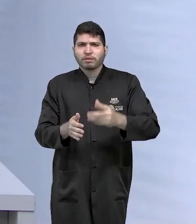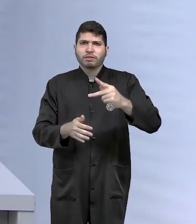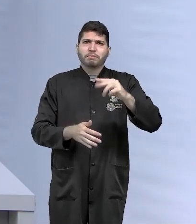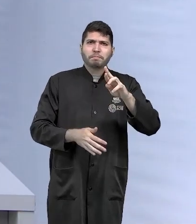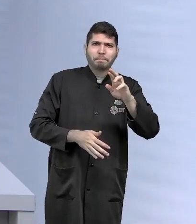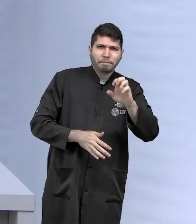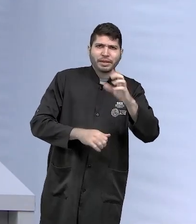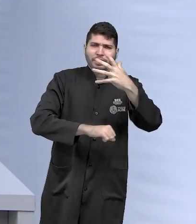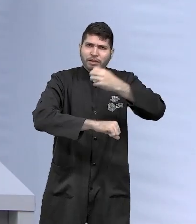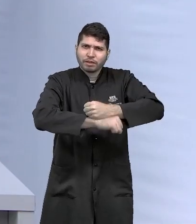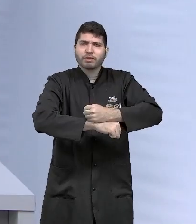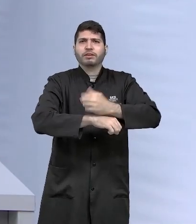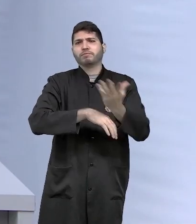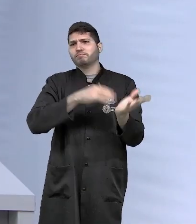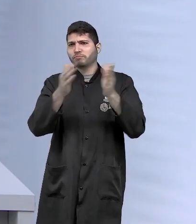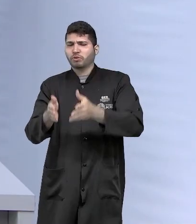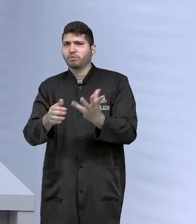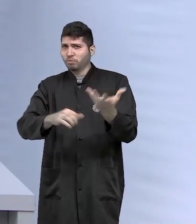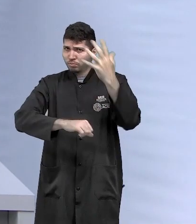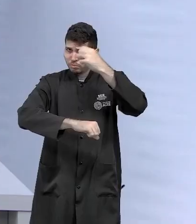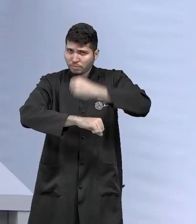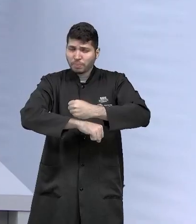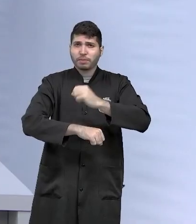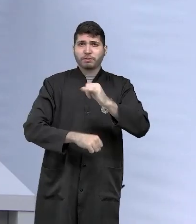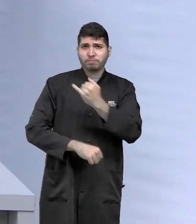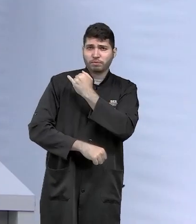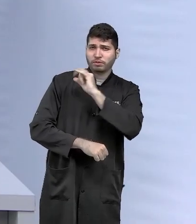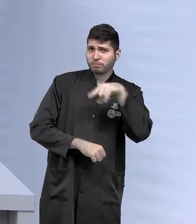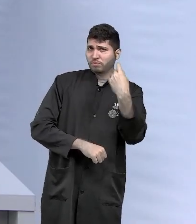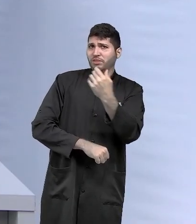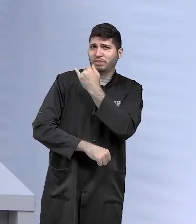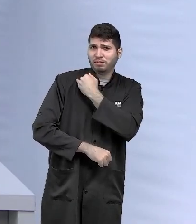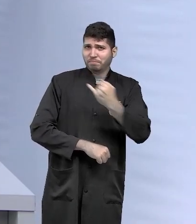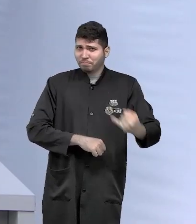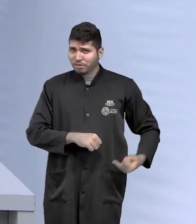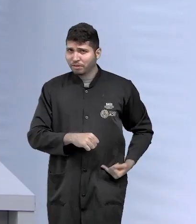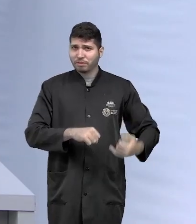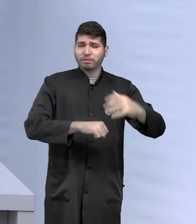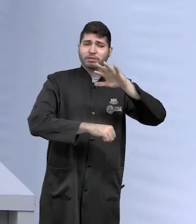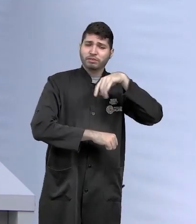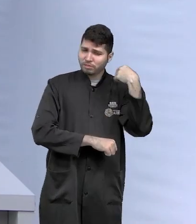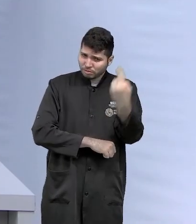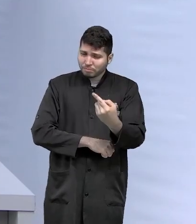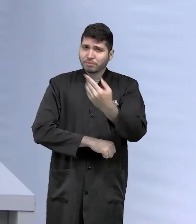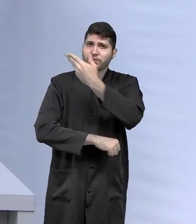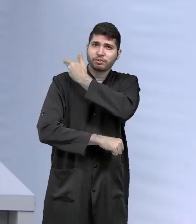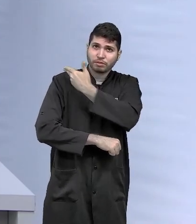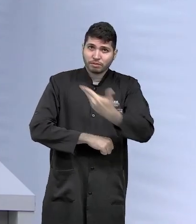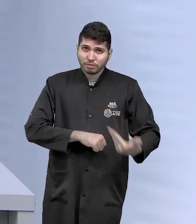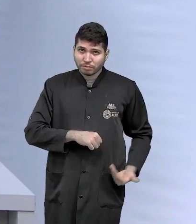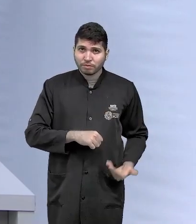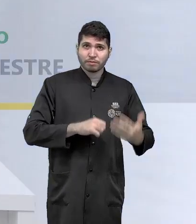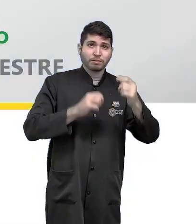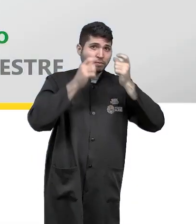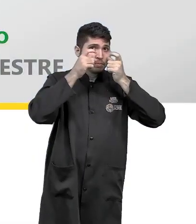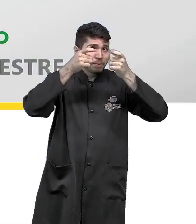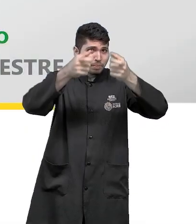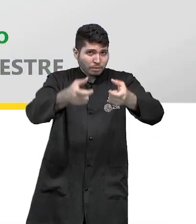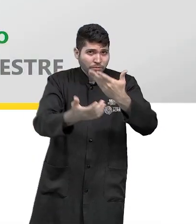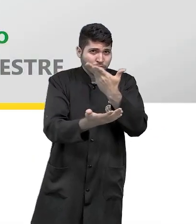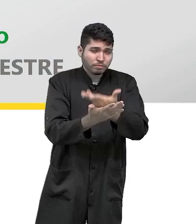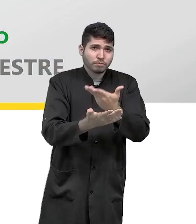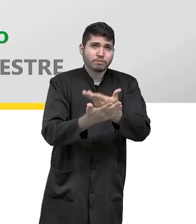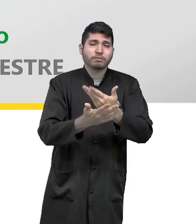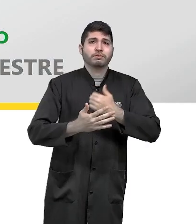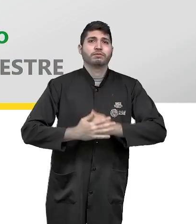pelo período colonial, pelo Império e pela República. Então sejam todos bem-vindos e atenção para a nossa aula. Vamos lá?